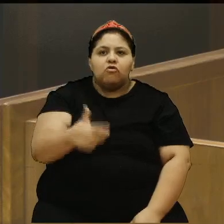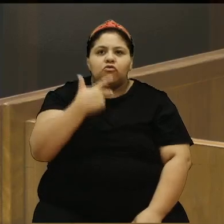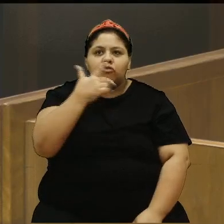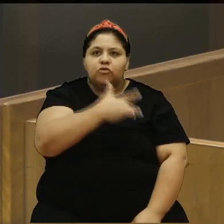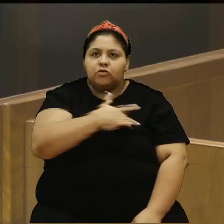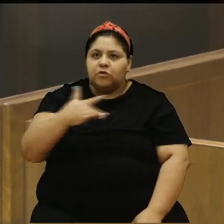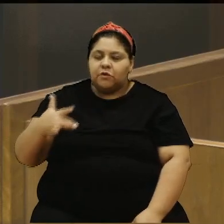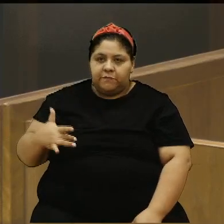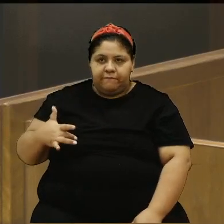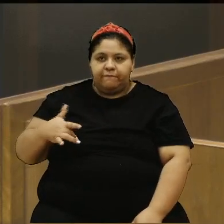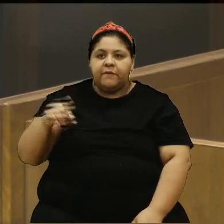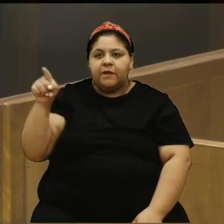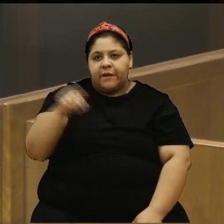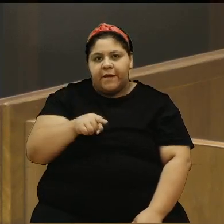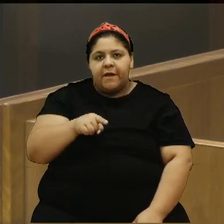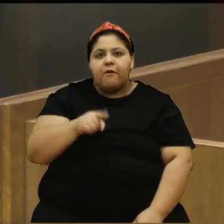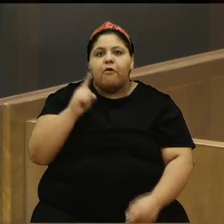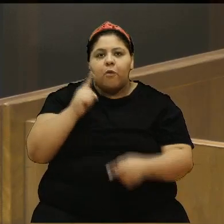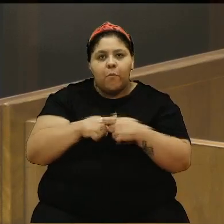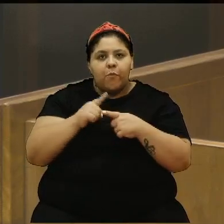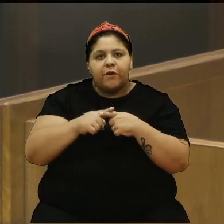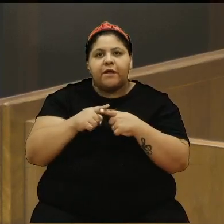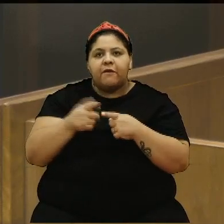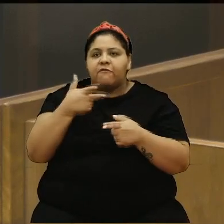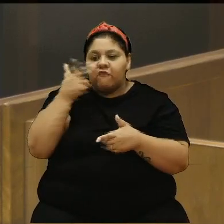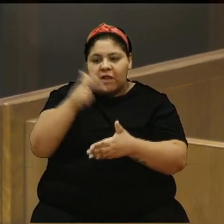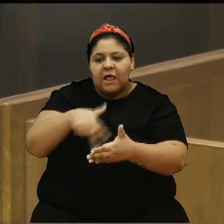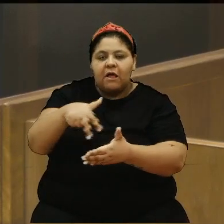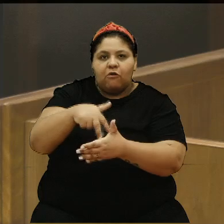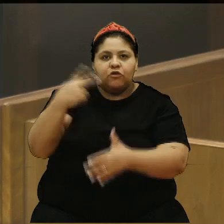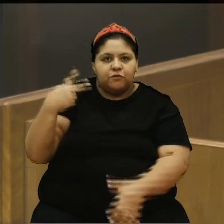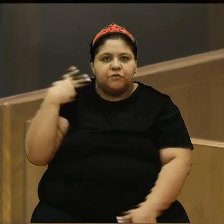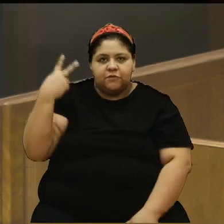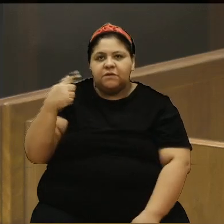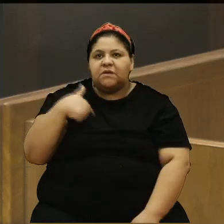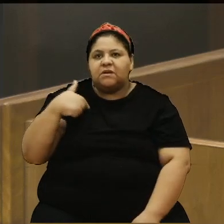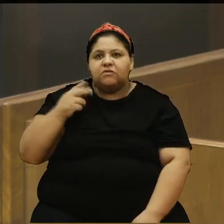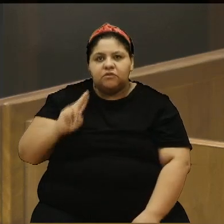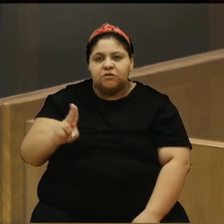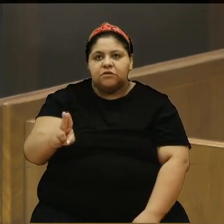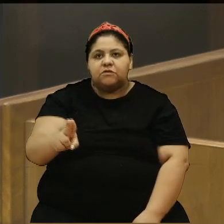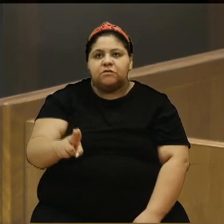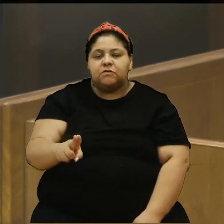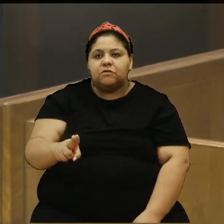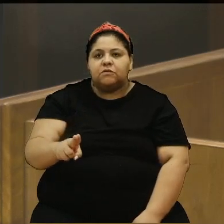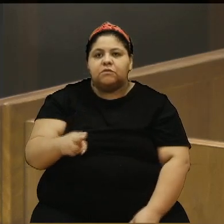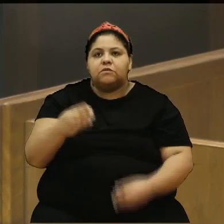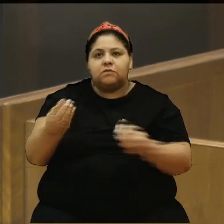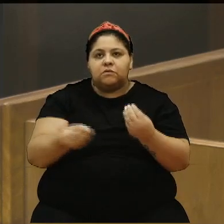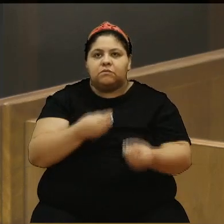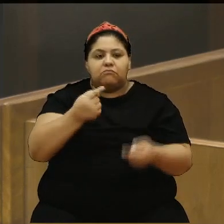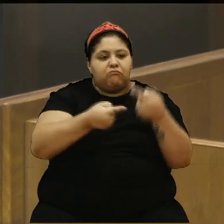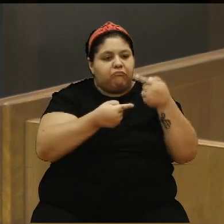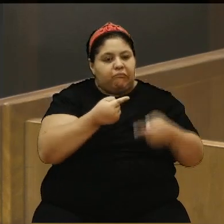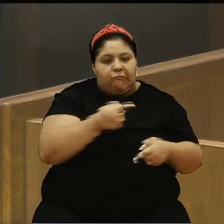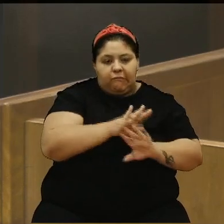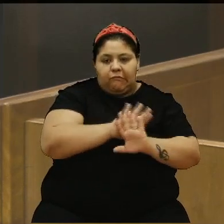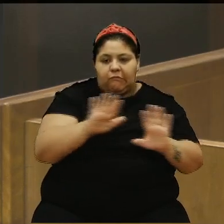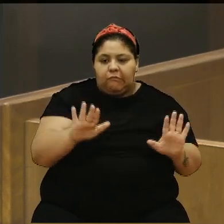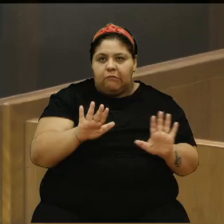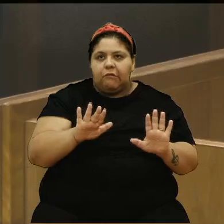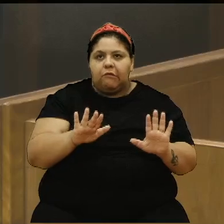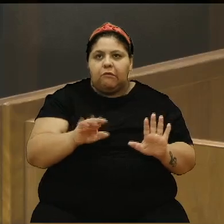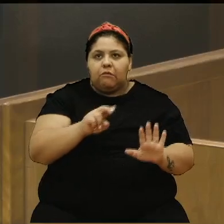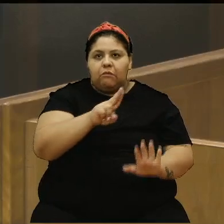que é o motivo que me trouxe aqui para a política, né? Eu canso de falar, né, que o motivo que me trouxe foi a ineficiência, a incompetência ali na